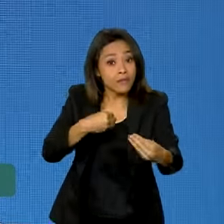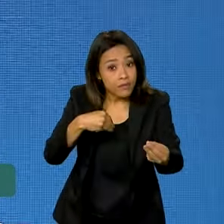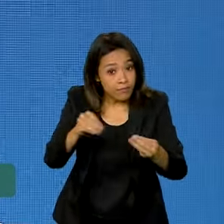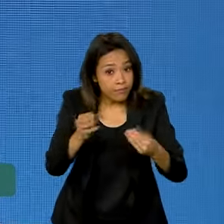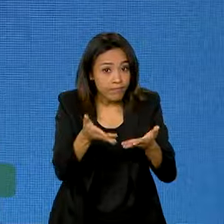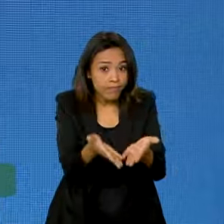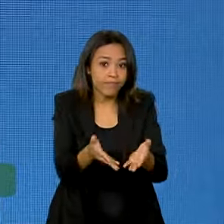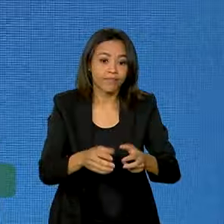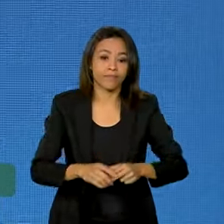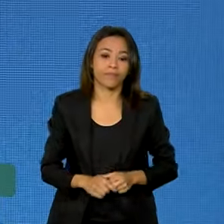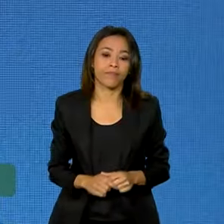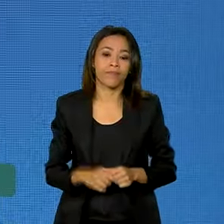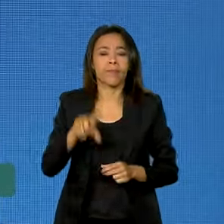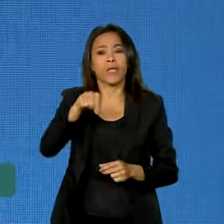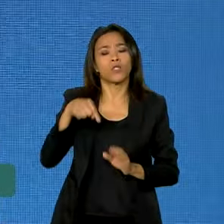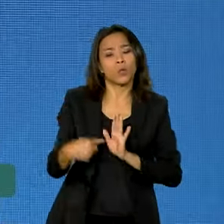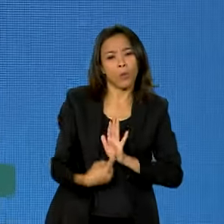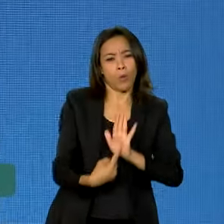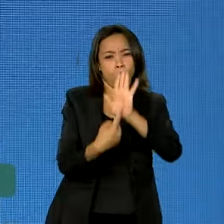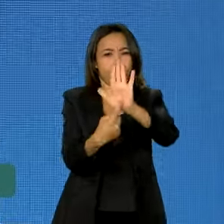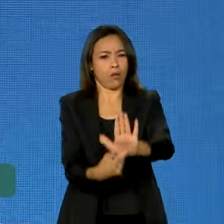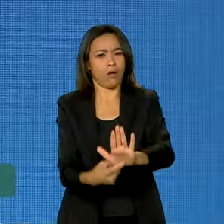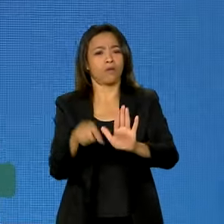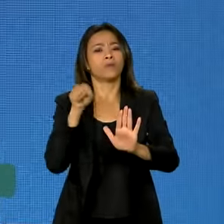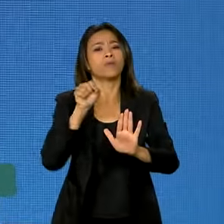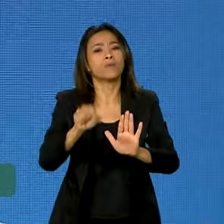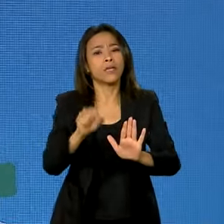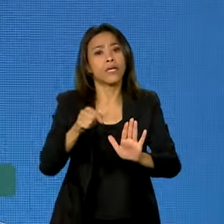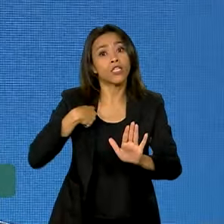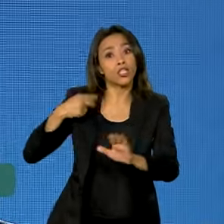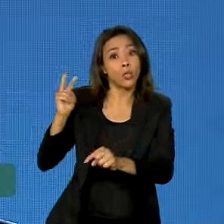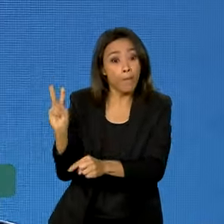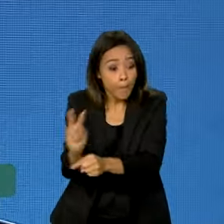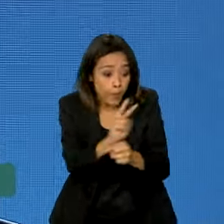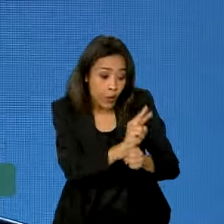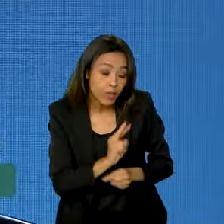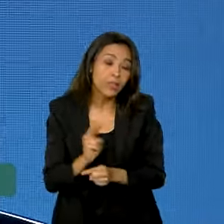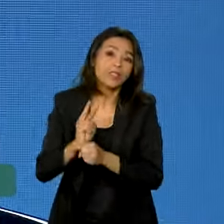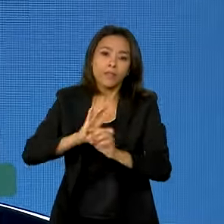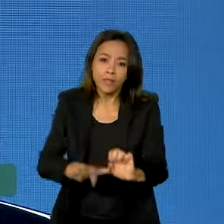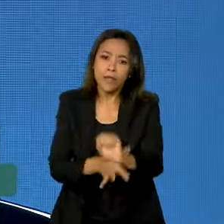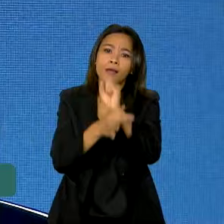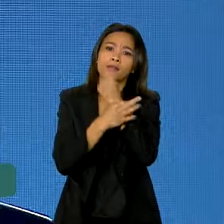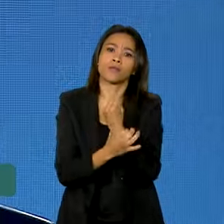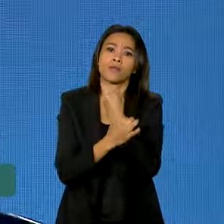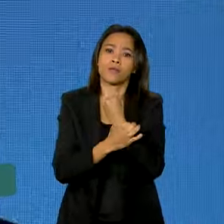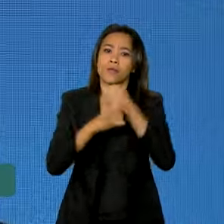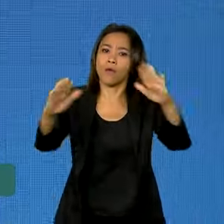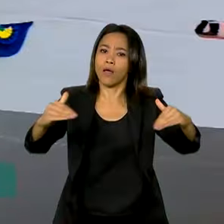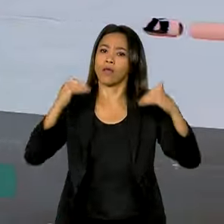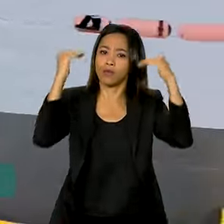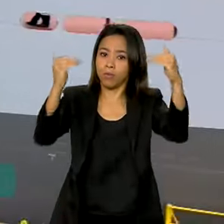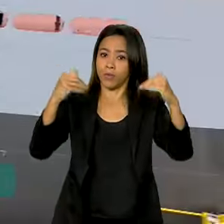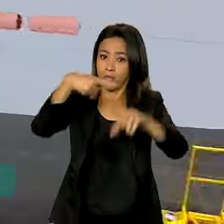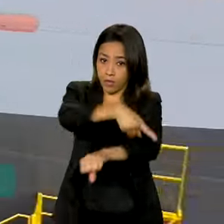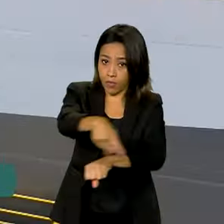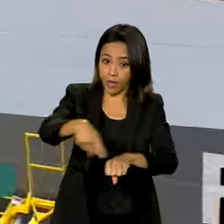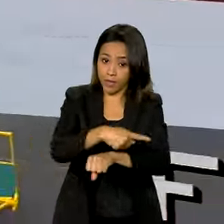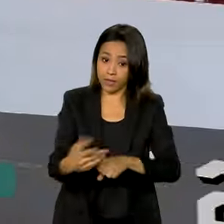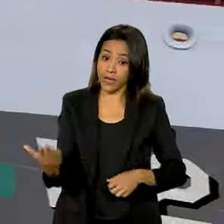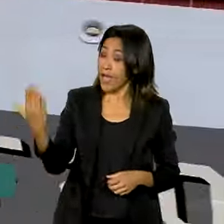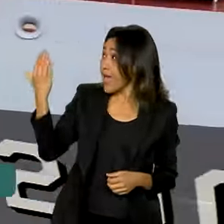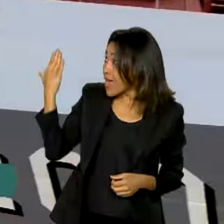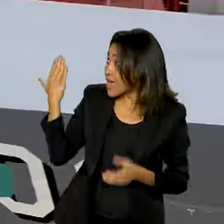flexibilidade. Manifesto inequívoco de proteção e garantia da soberania nacional. A